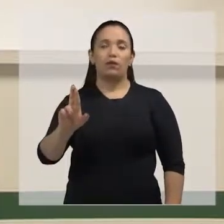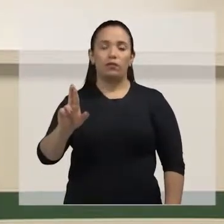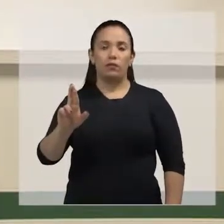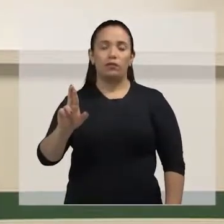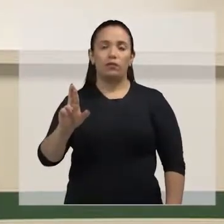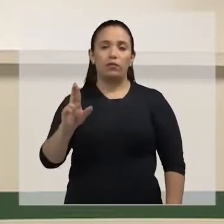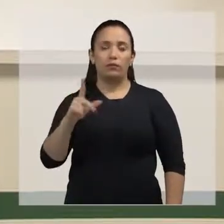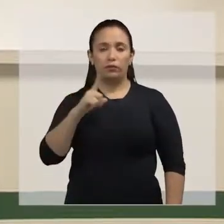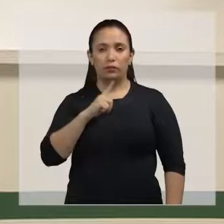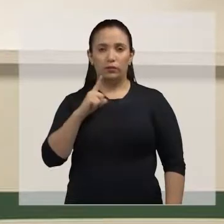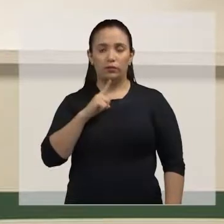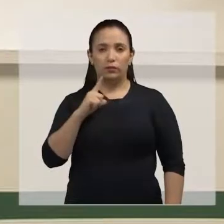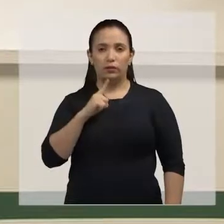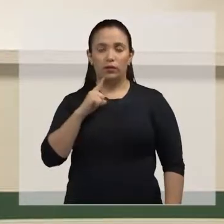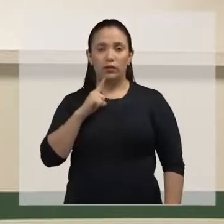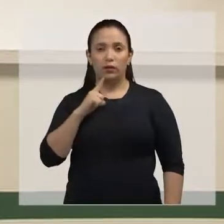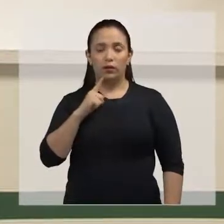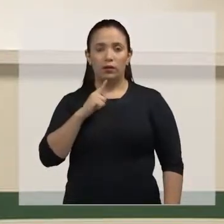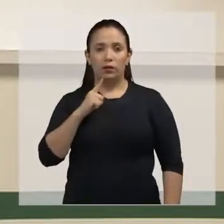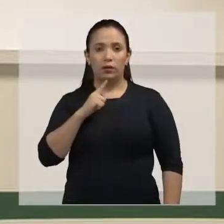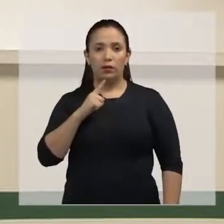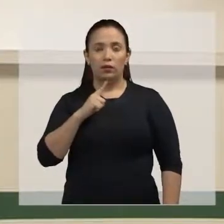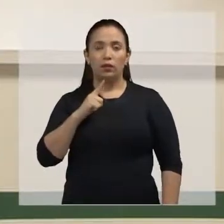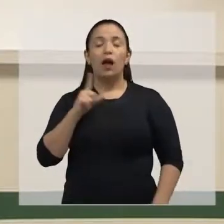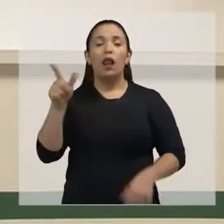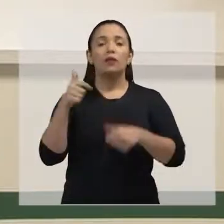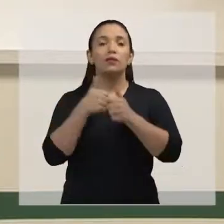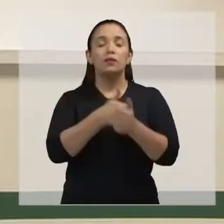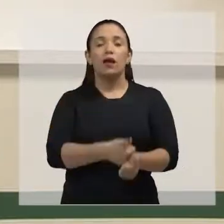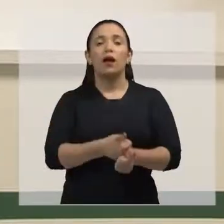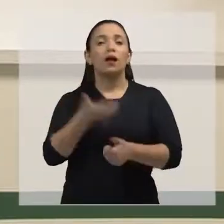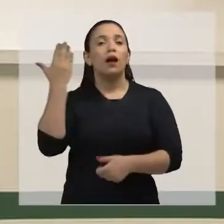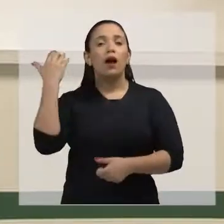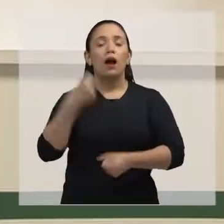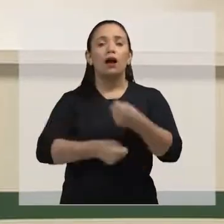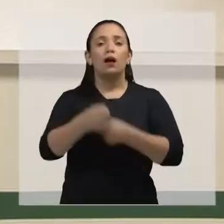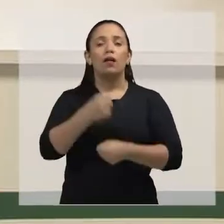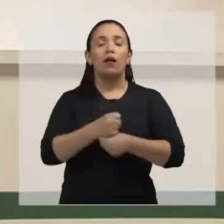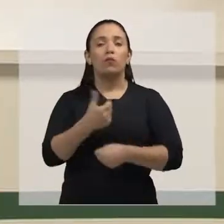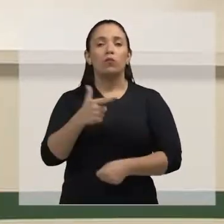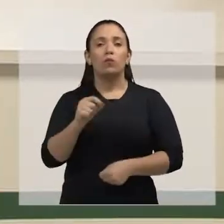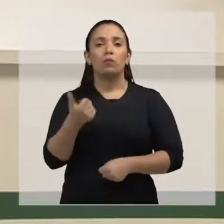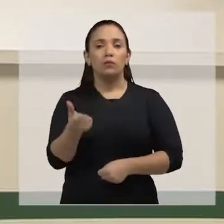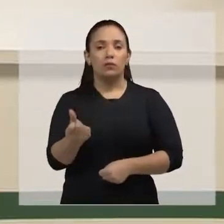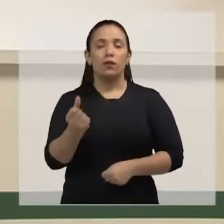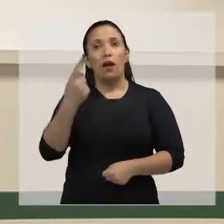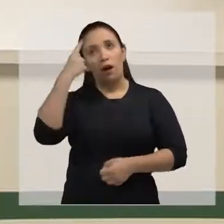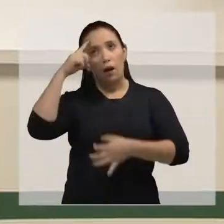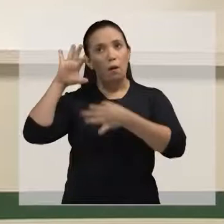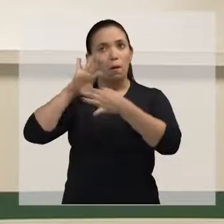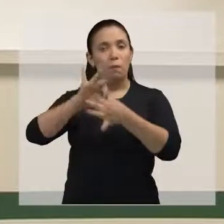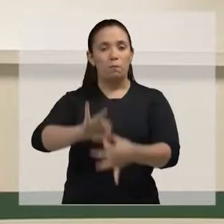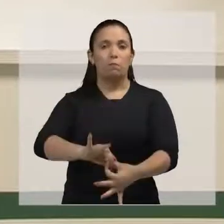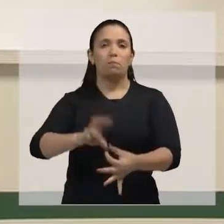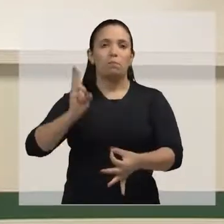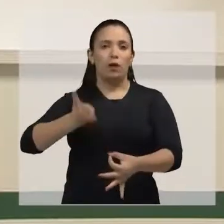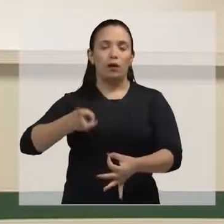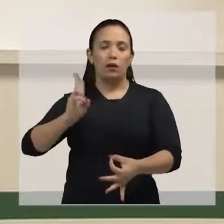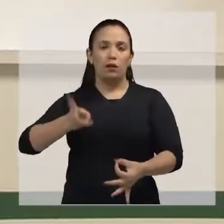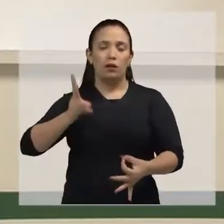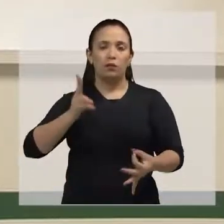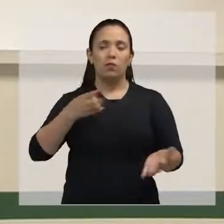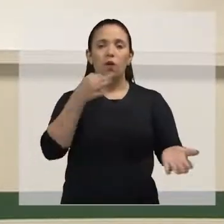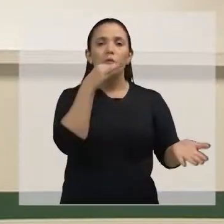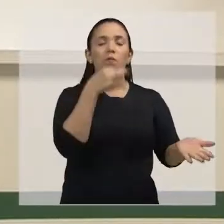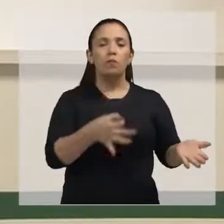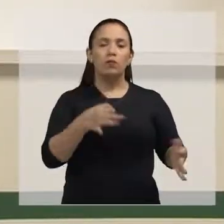voto dela agora contra o habeas corpus segue o que ela fez em 2016. Já seguindo o entendimento